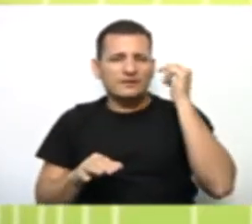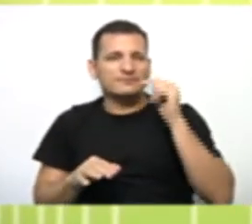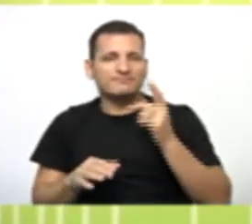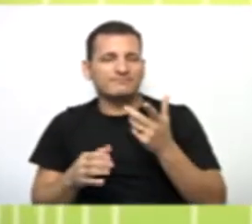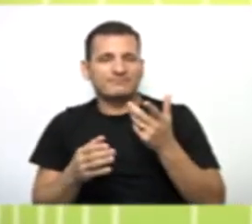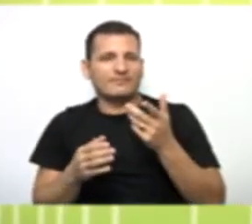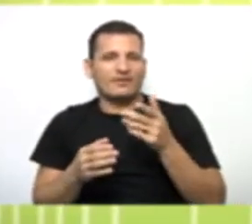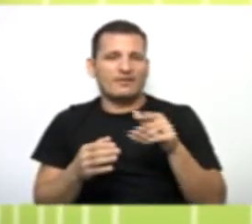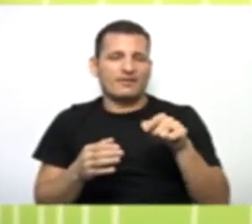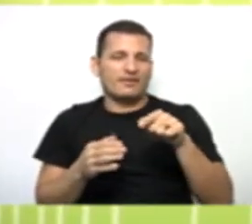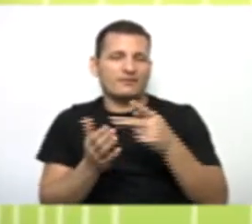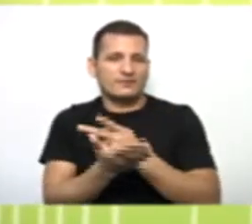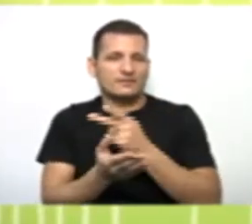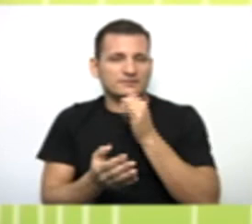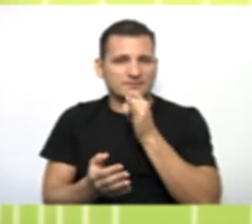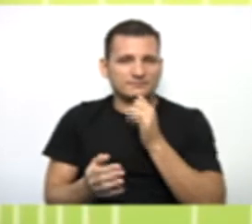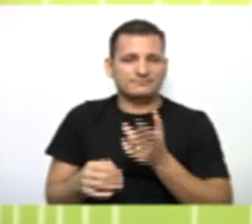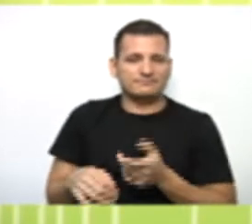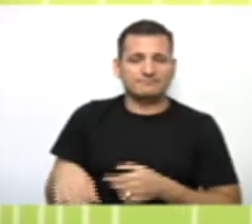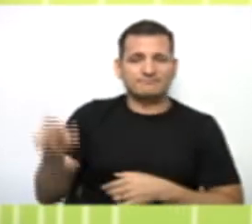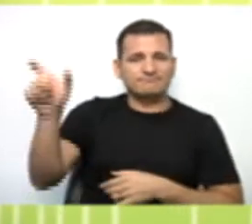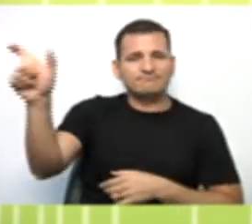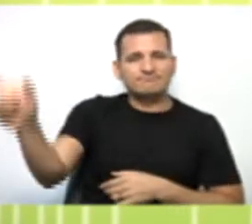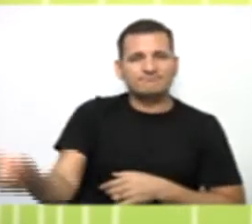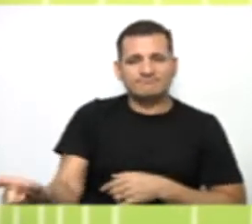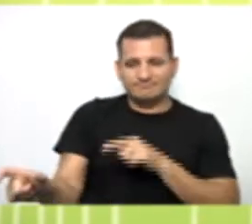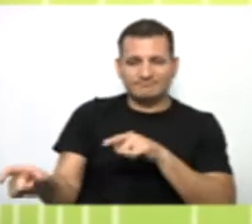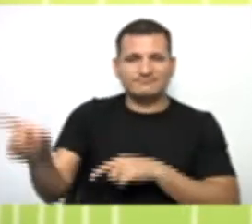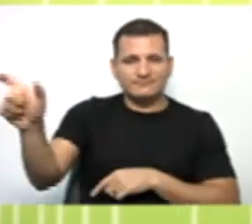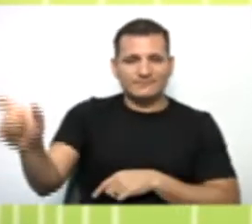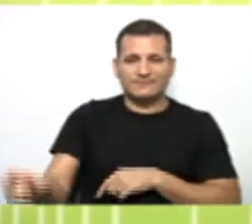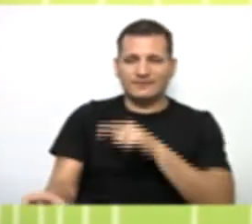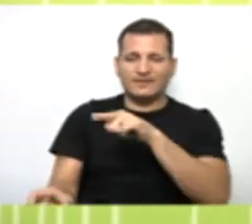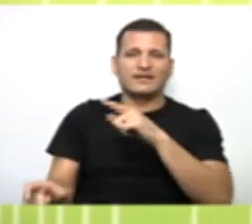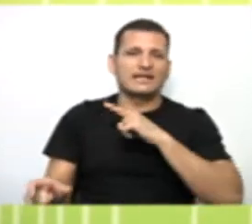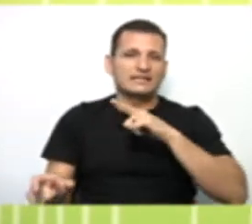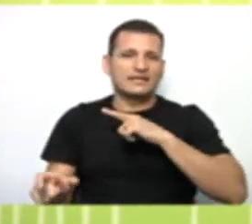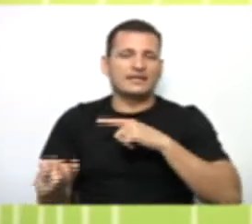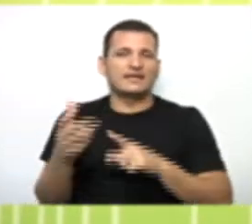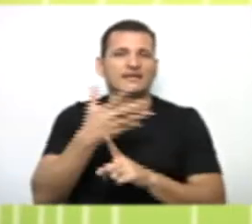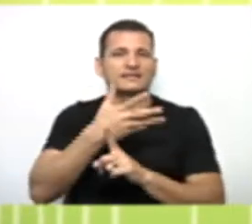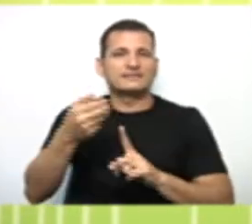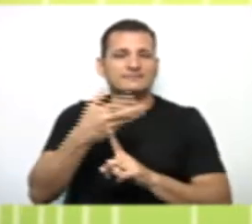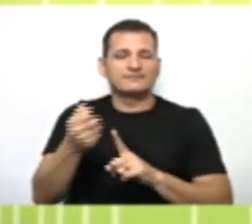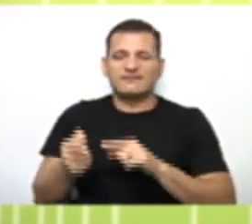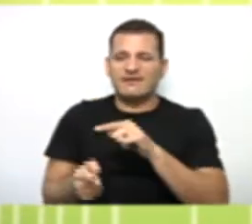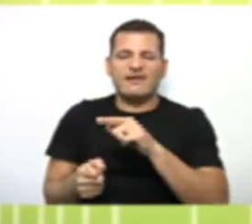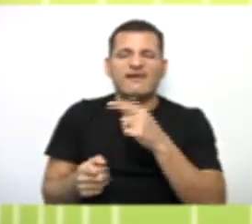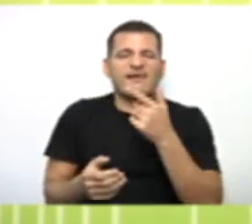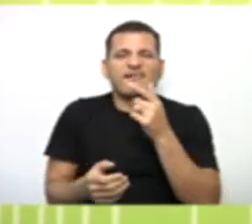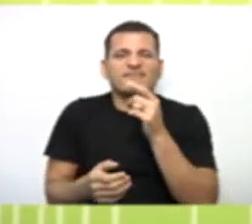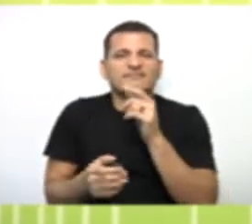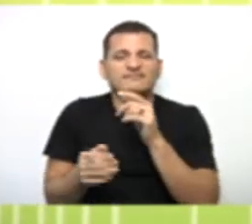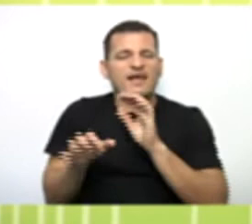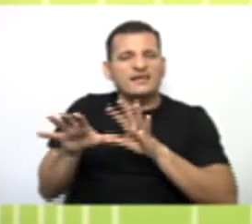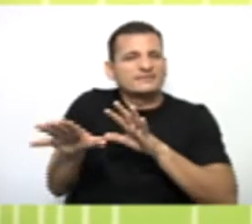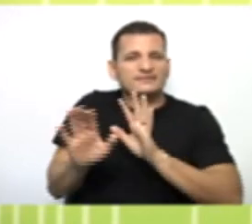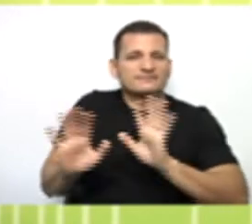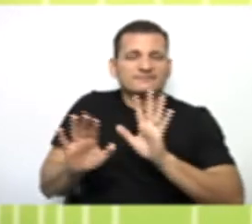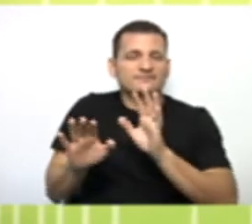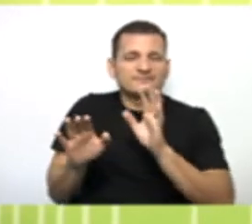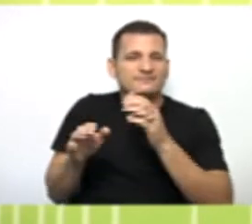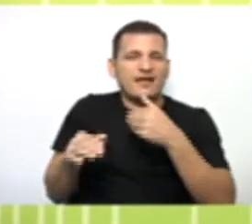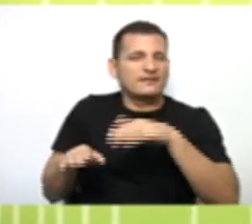isso? Acontece quando a outra parte tem a síndrome do vai assim mesmo. A palavra até é assim mesmo, né? Porque o certo é